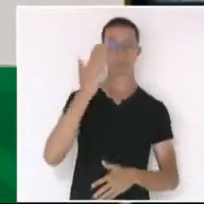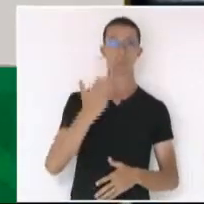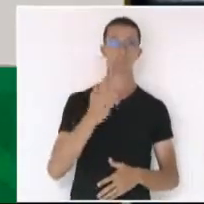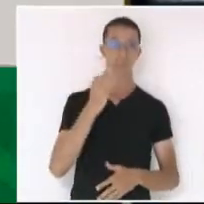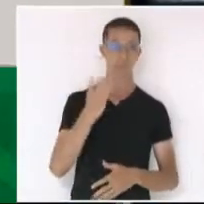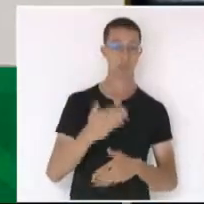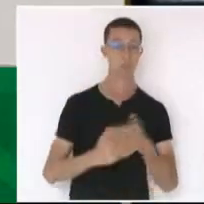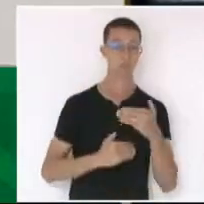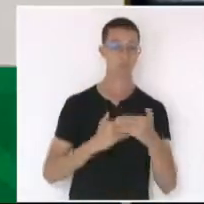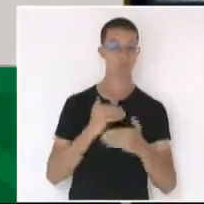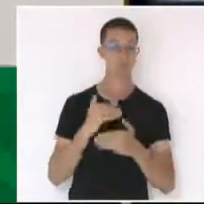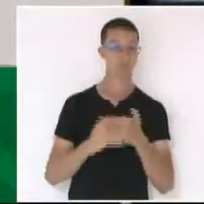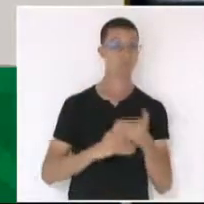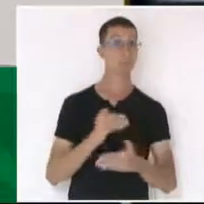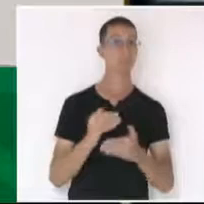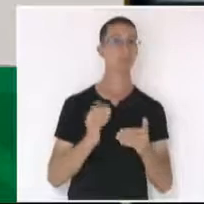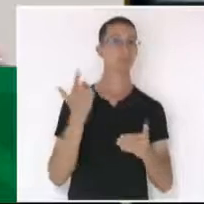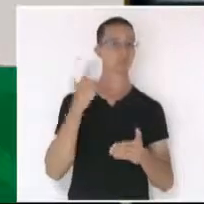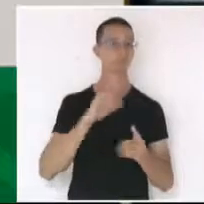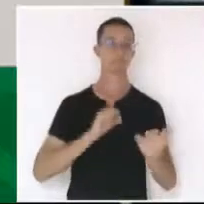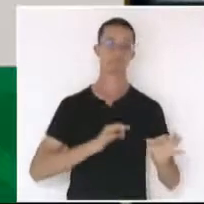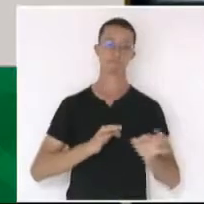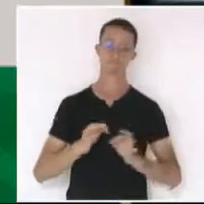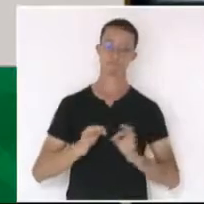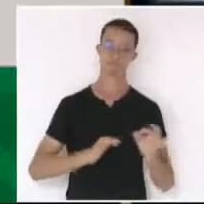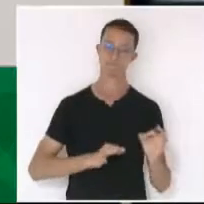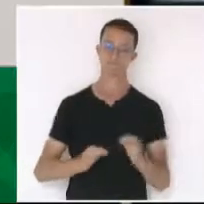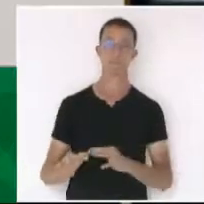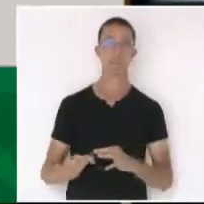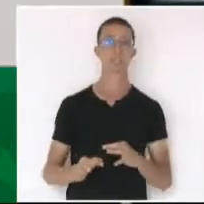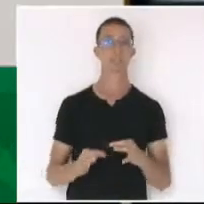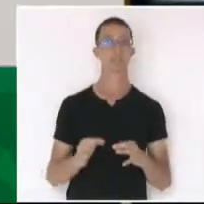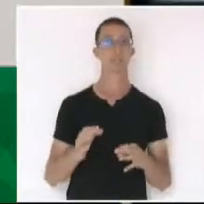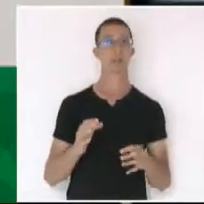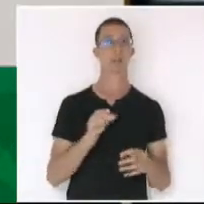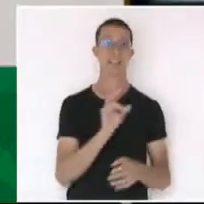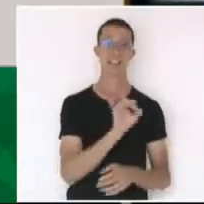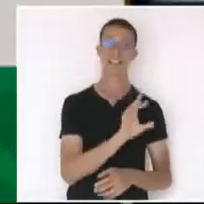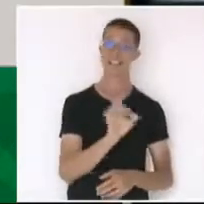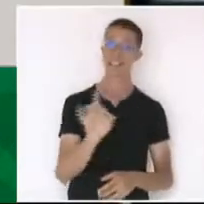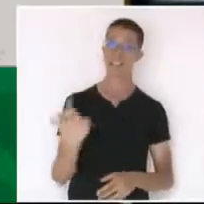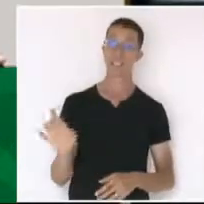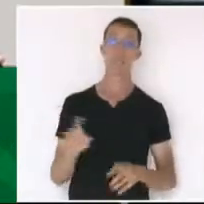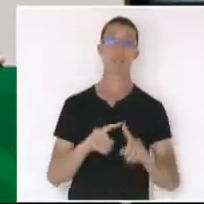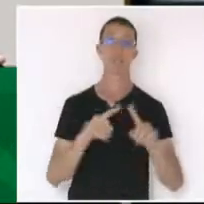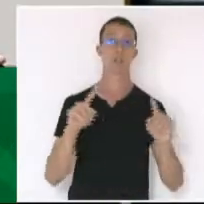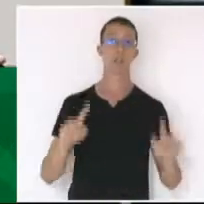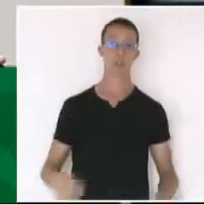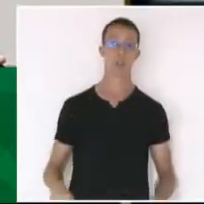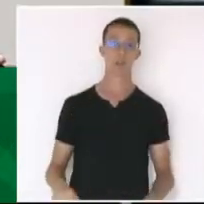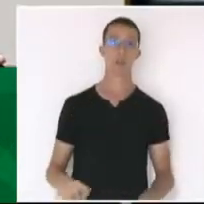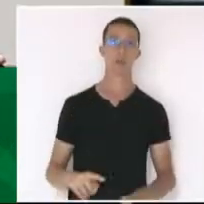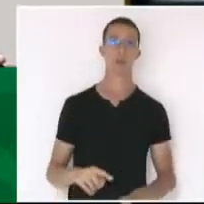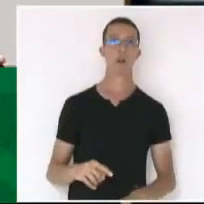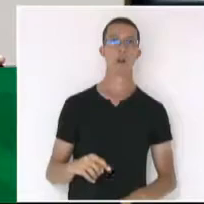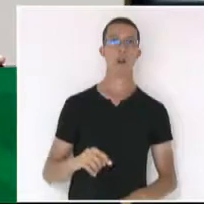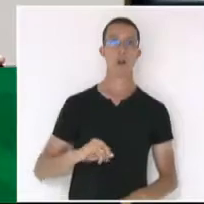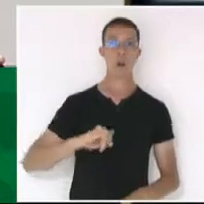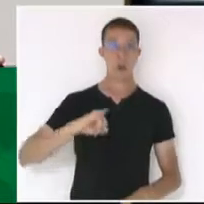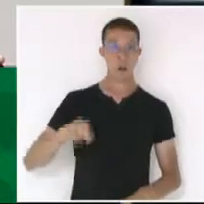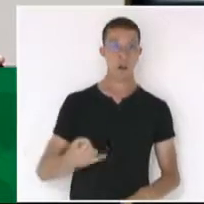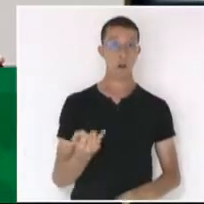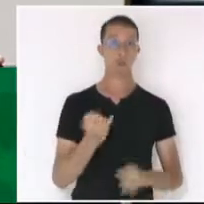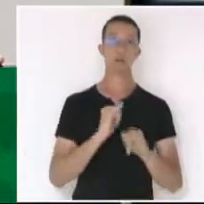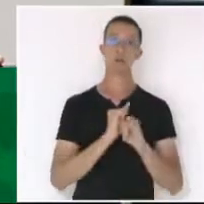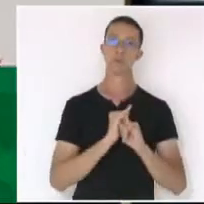e pouco está ajeitando de Gumball da situação de cada funcionário e aproveita justamente para comunicar a eles é